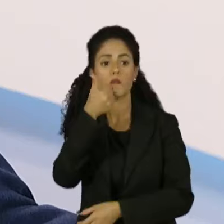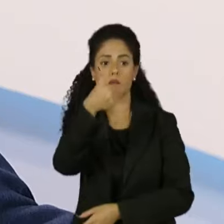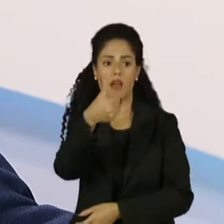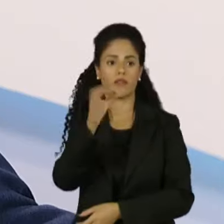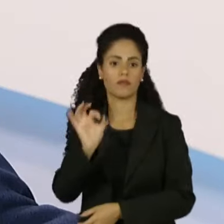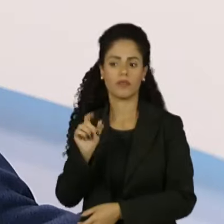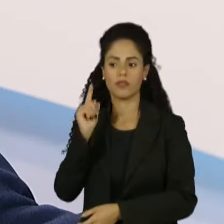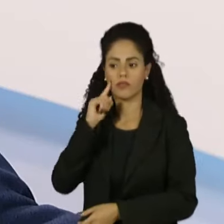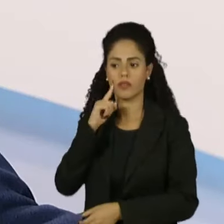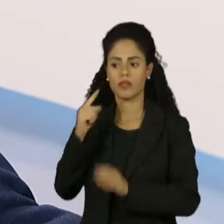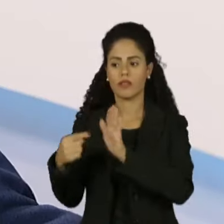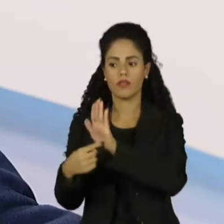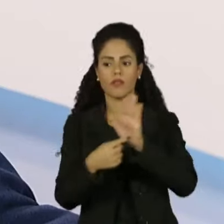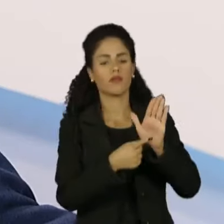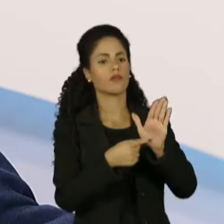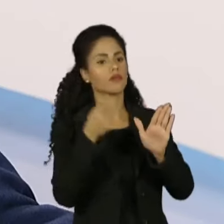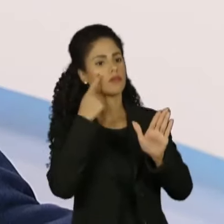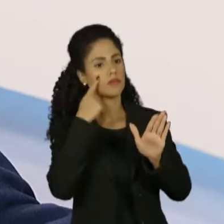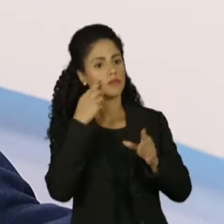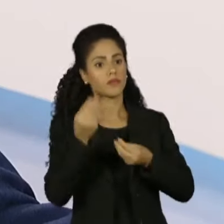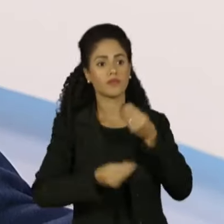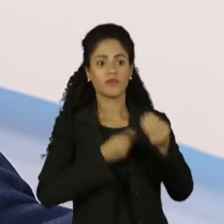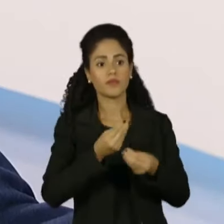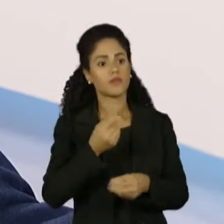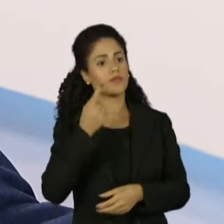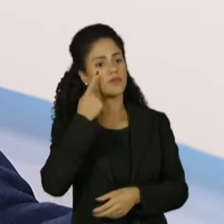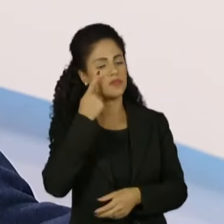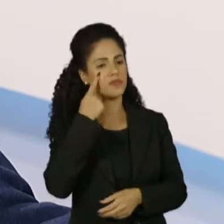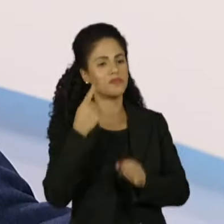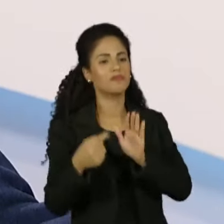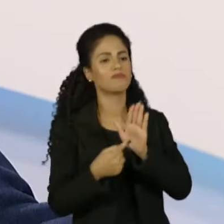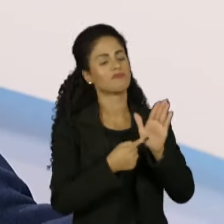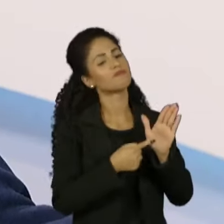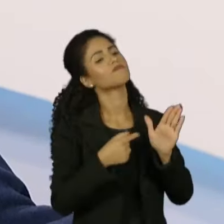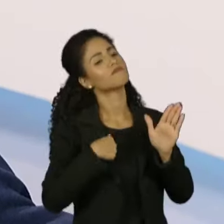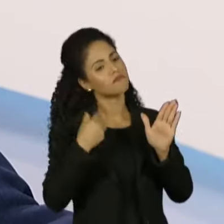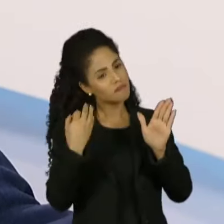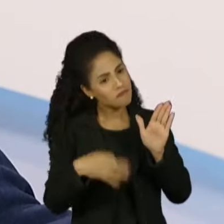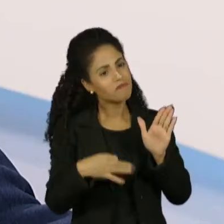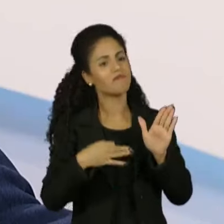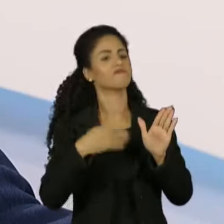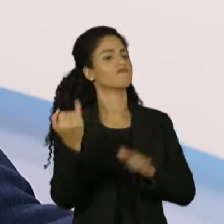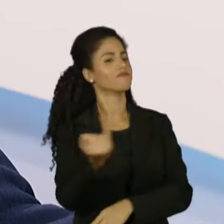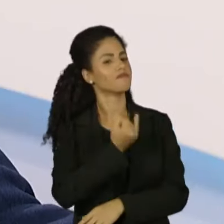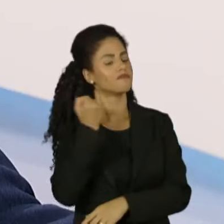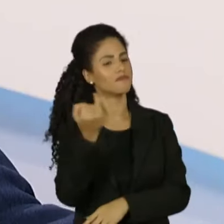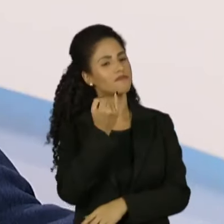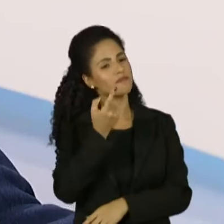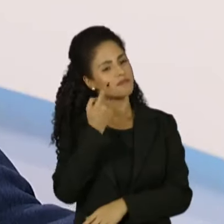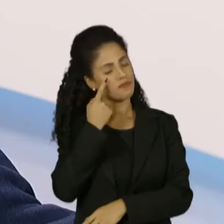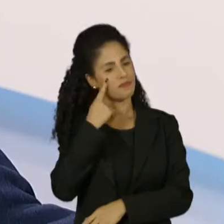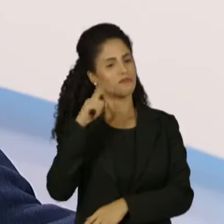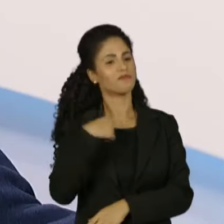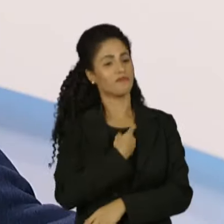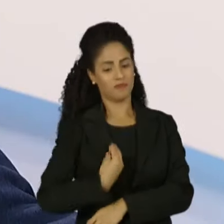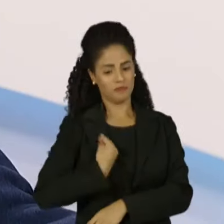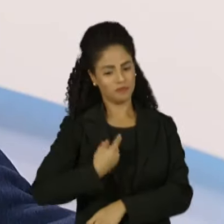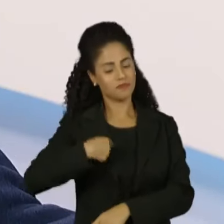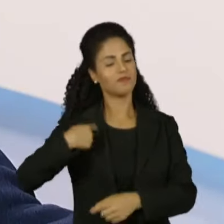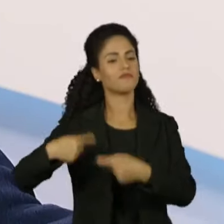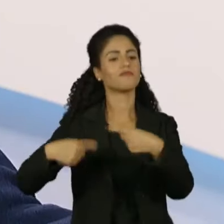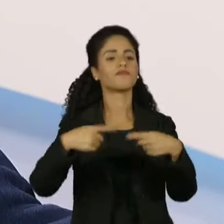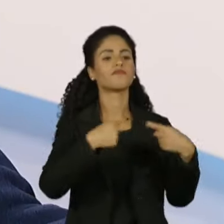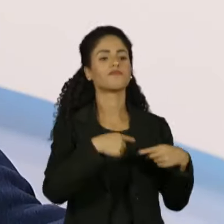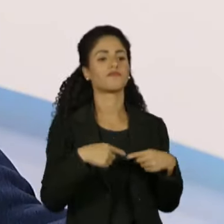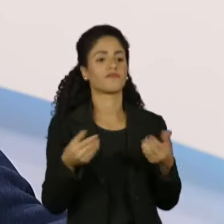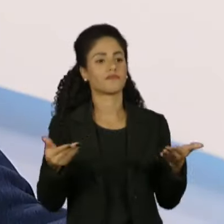SECAI. Agora, tem uma questão aí que eu acho bastante relevante. Veja, nós estamos aqui discutindo o